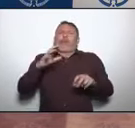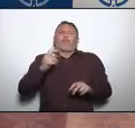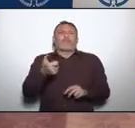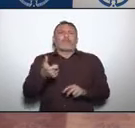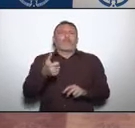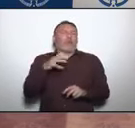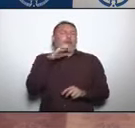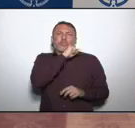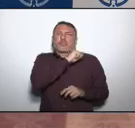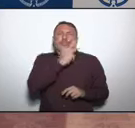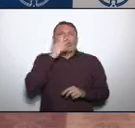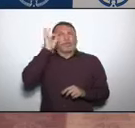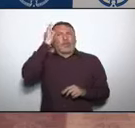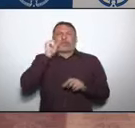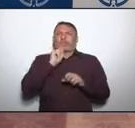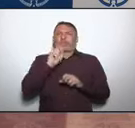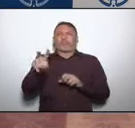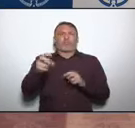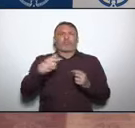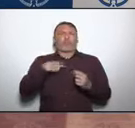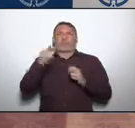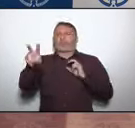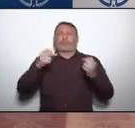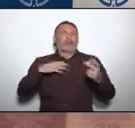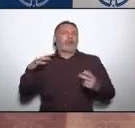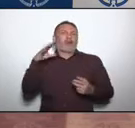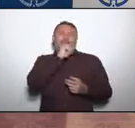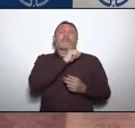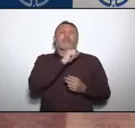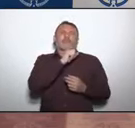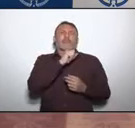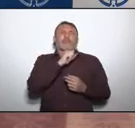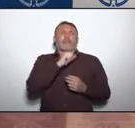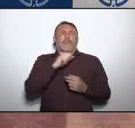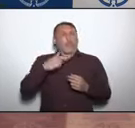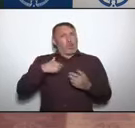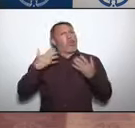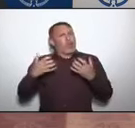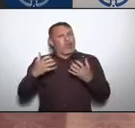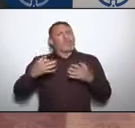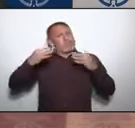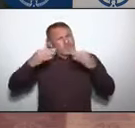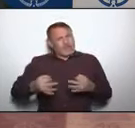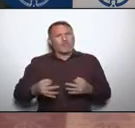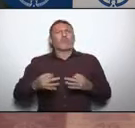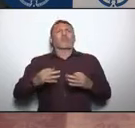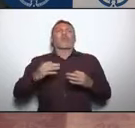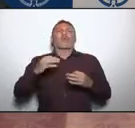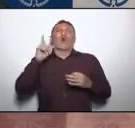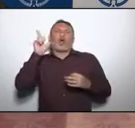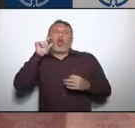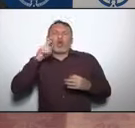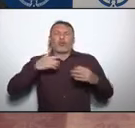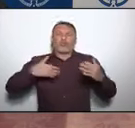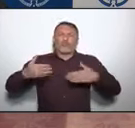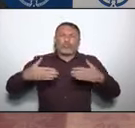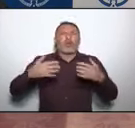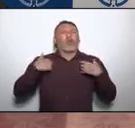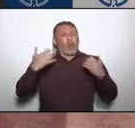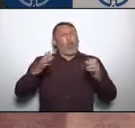Assim, nós, mais do que ninguém, queremos o comércio aberto. Tanto é que hoje fizemos uma reunião com a comissão